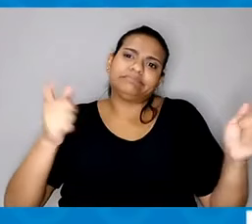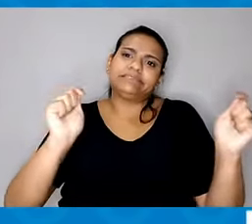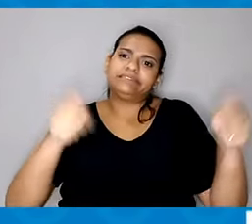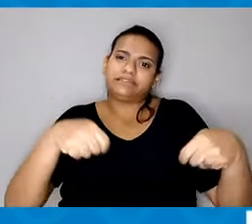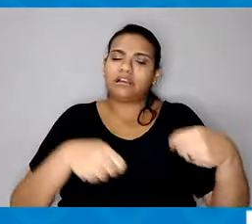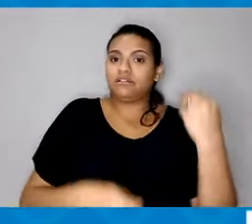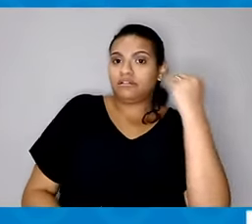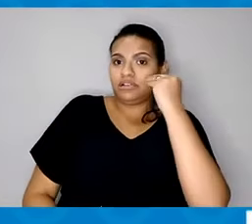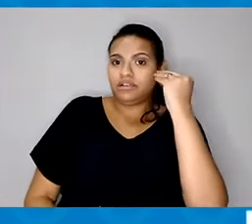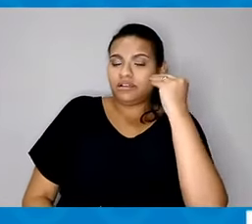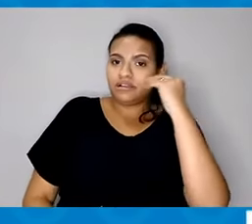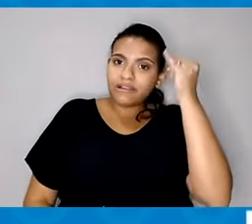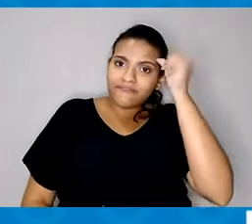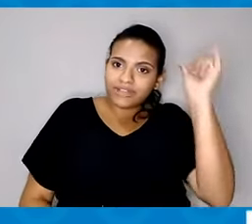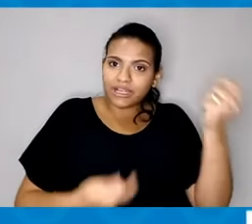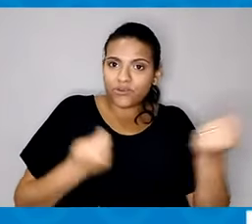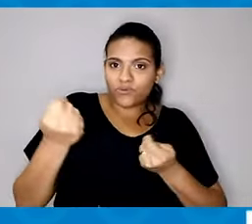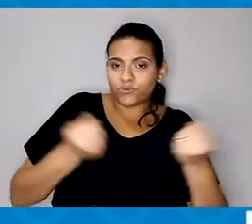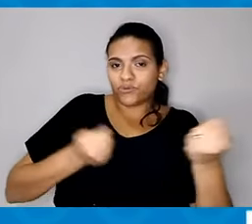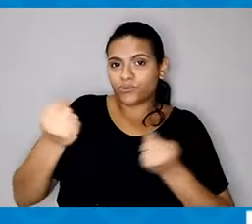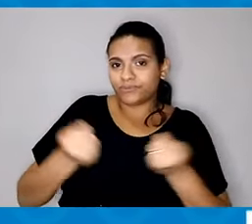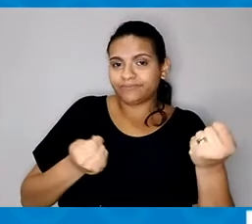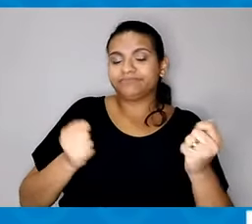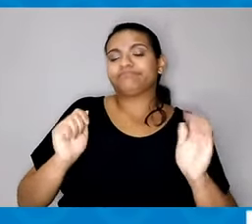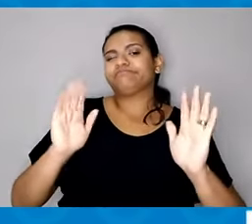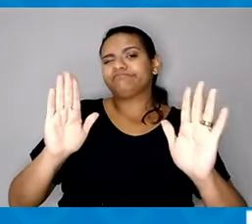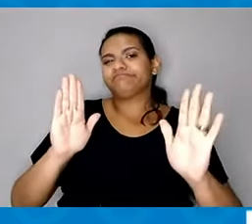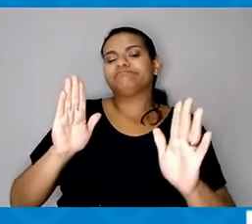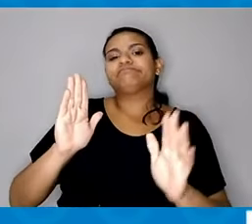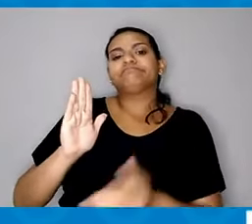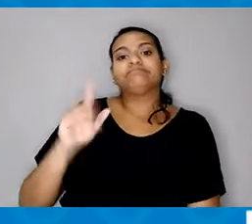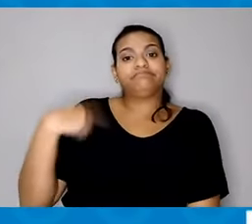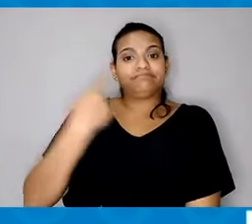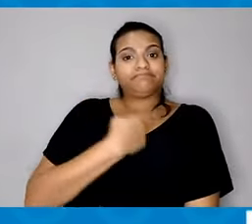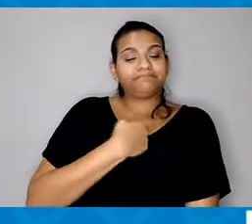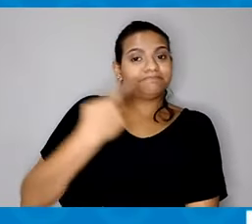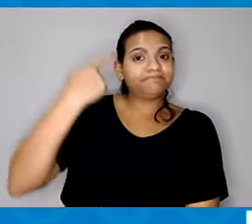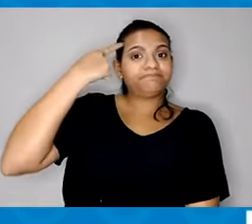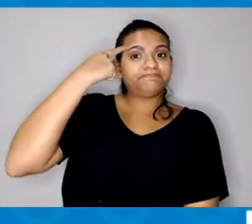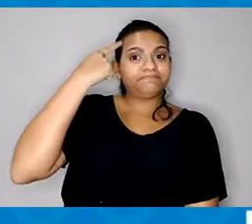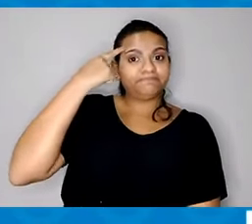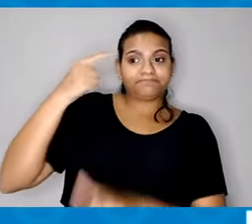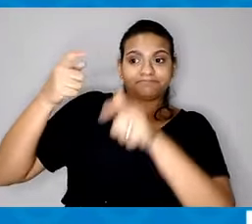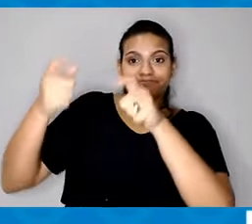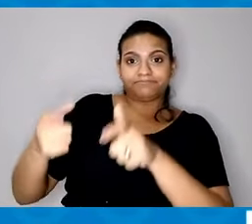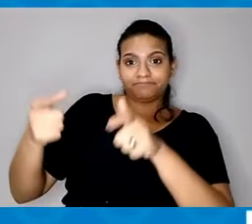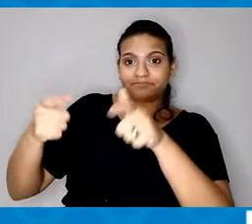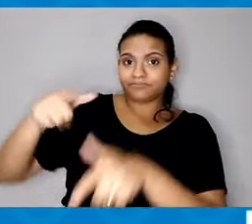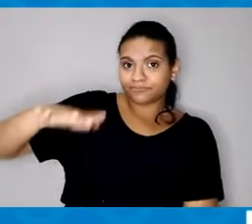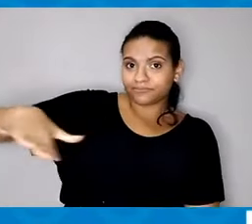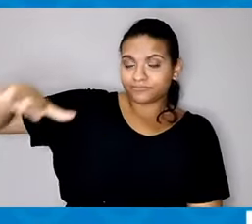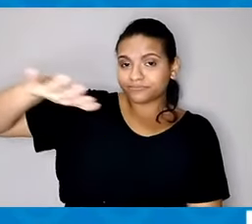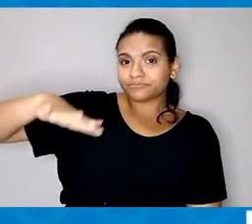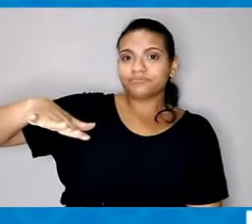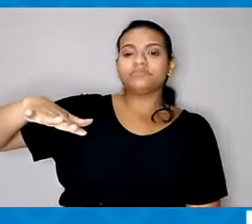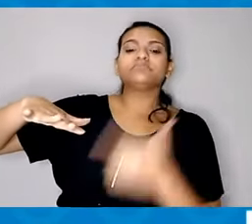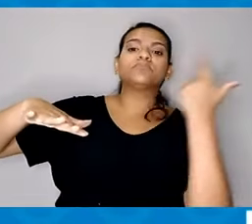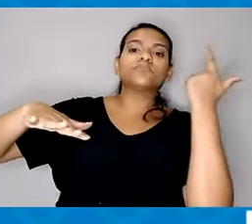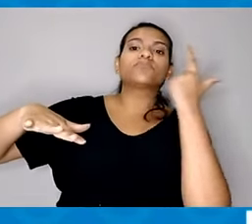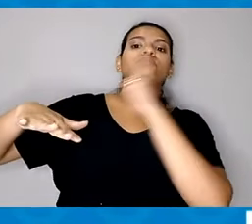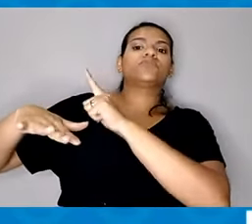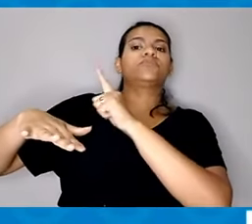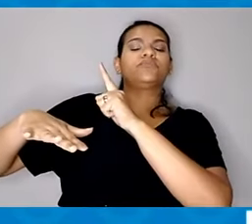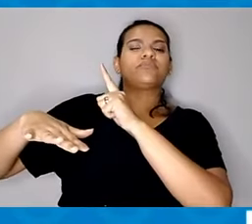globalmente, a partir das demandas locais, mais a gente vai conseguir resolver essas